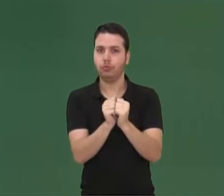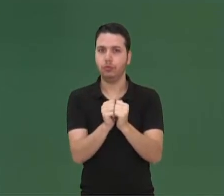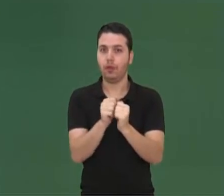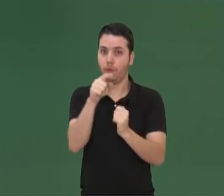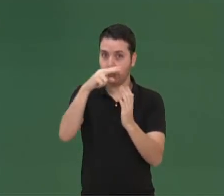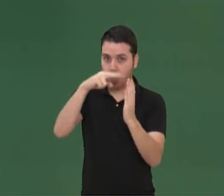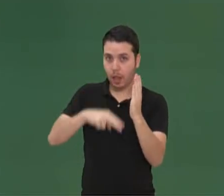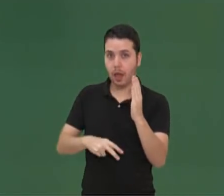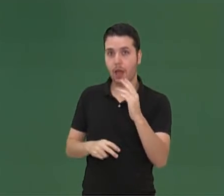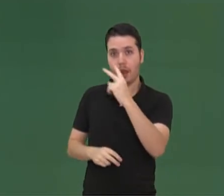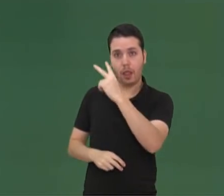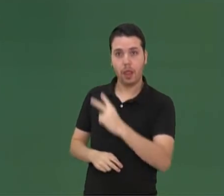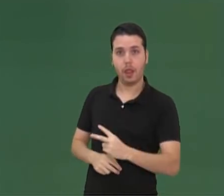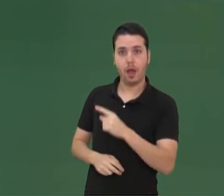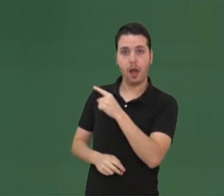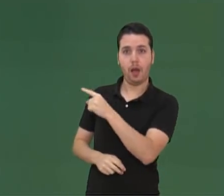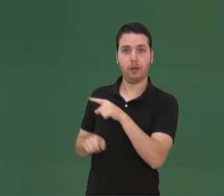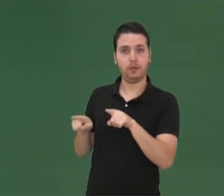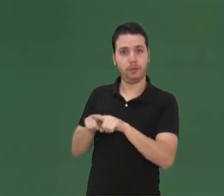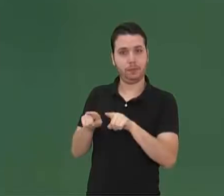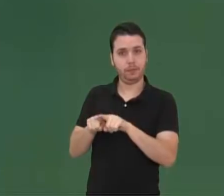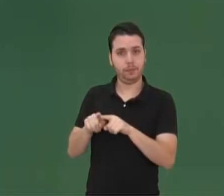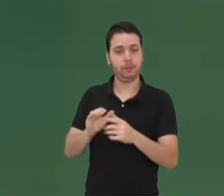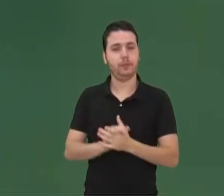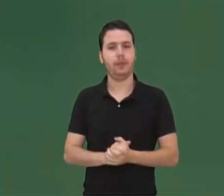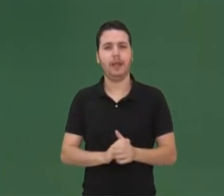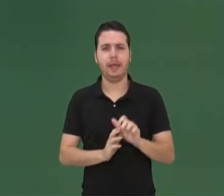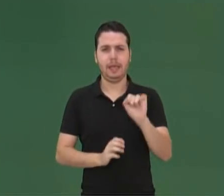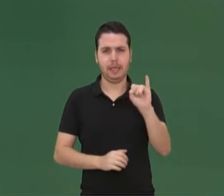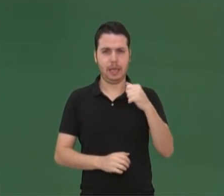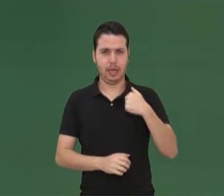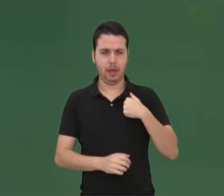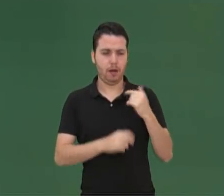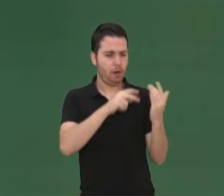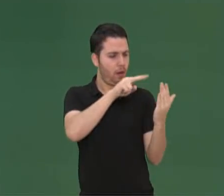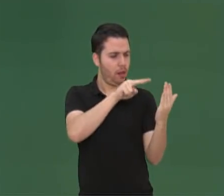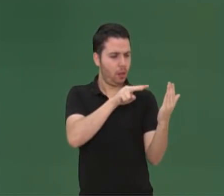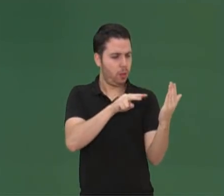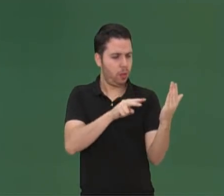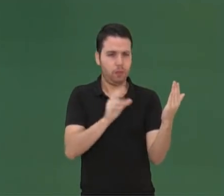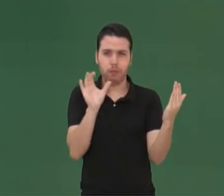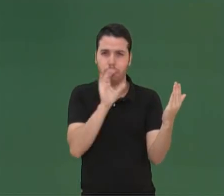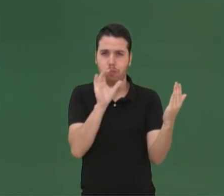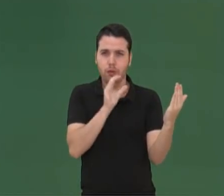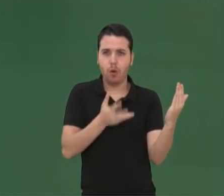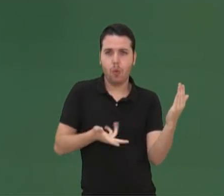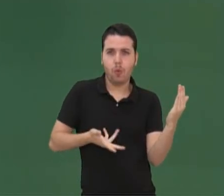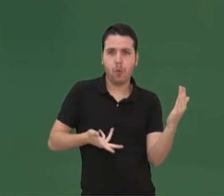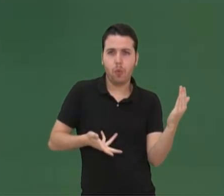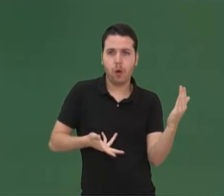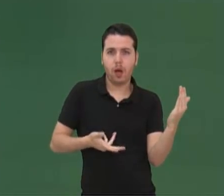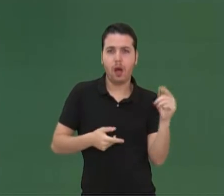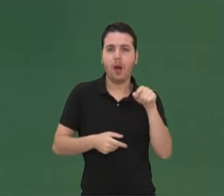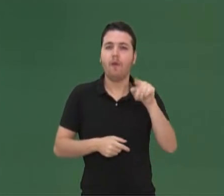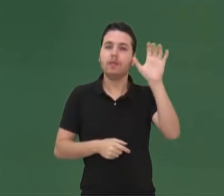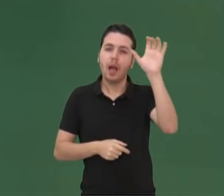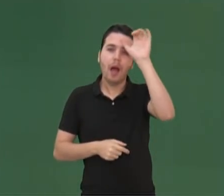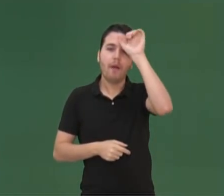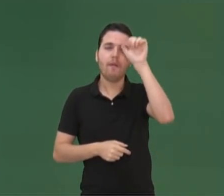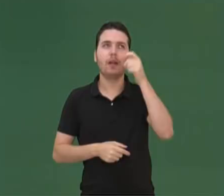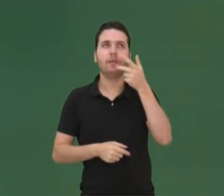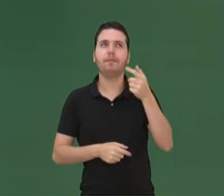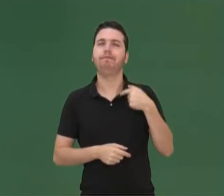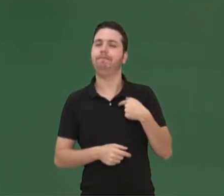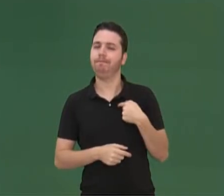você acompanhar. Se eu estiver lendo muito rápido, daí você diz assim, ah, aprendi uma coisa com a